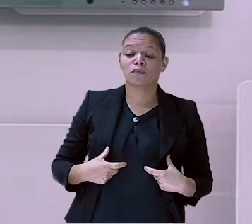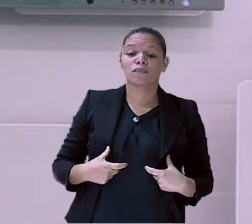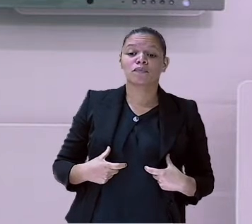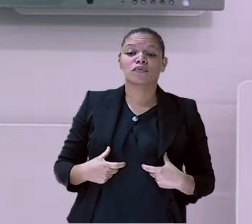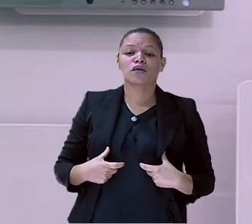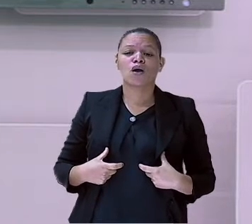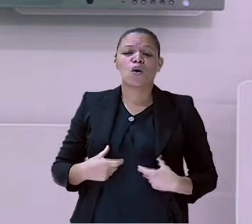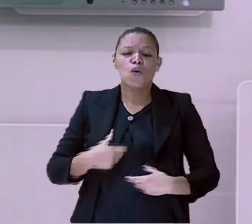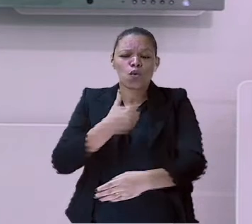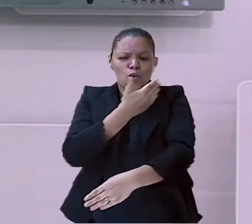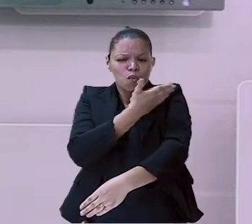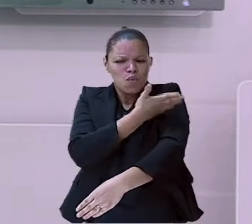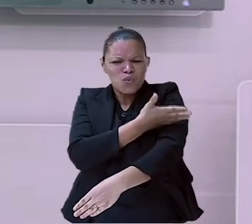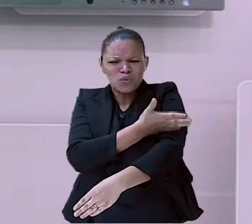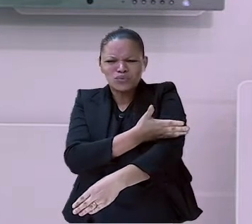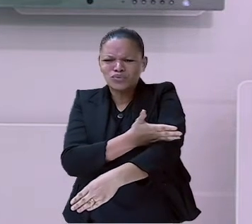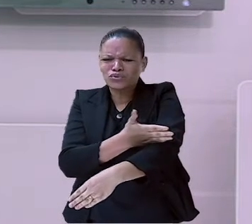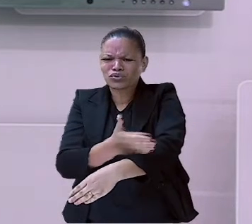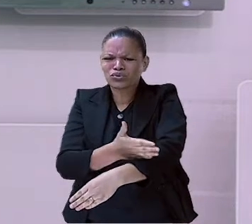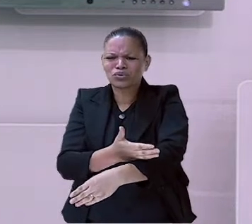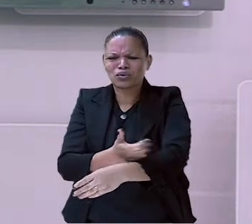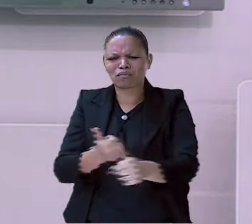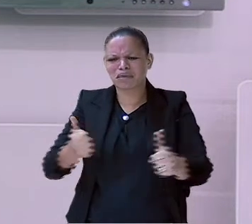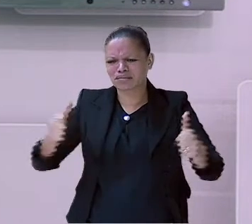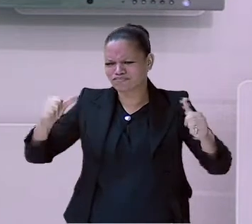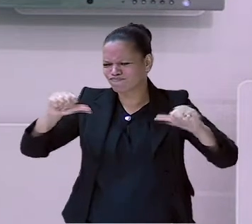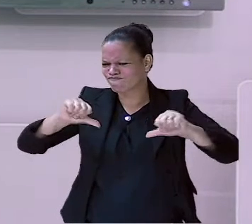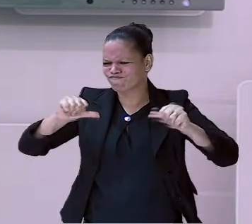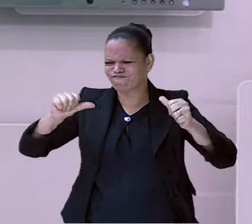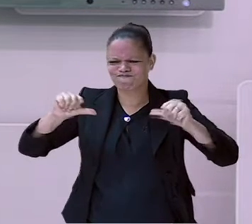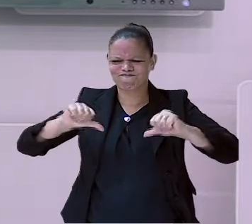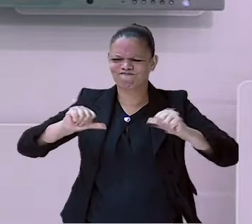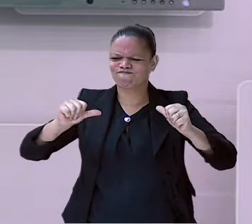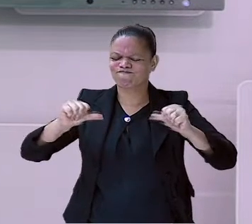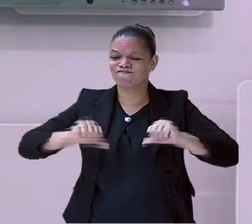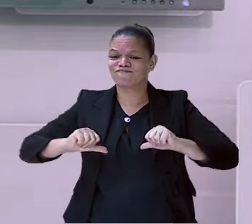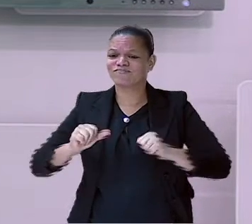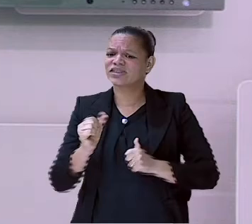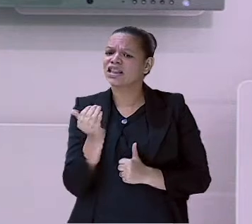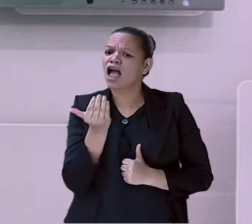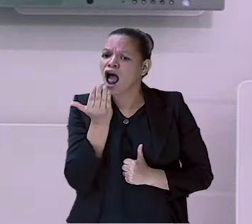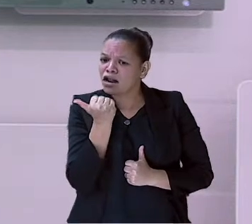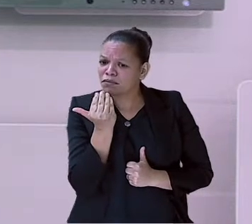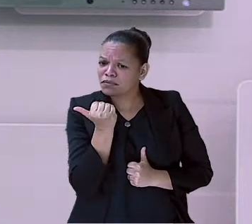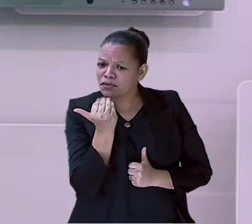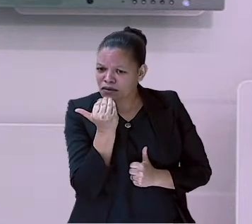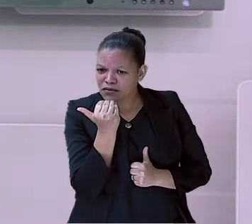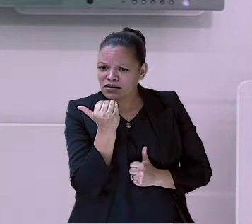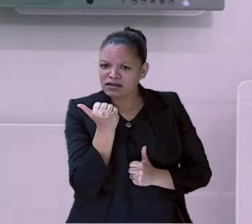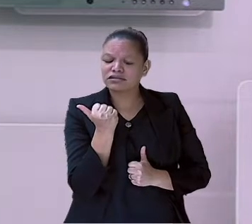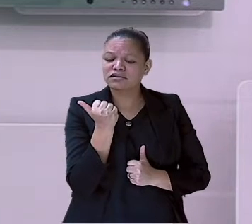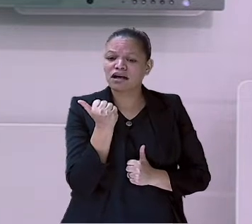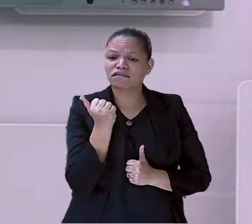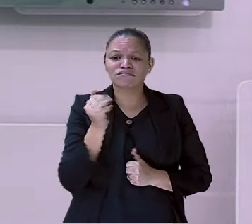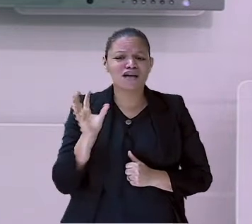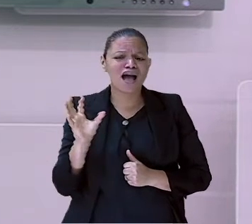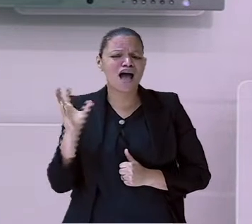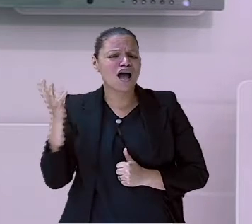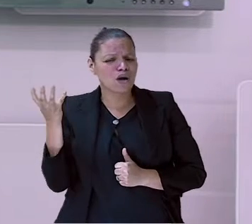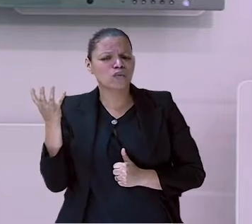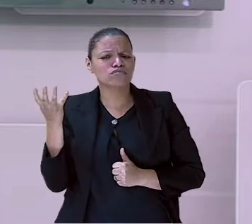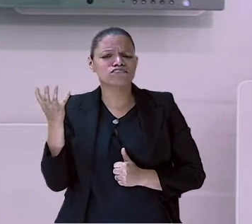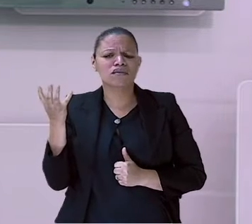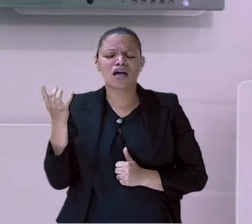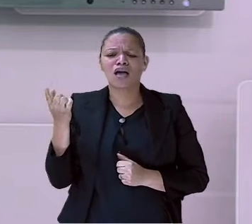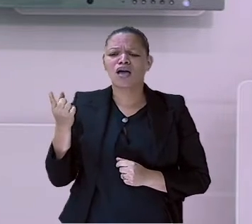hábitos irregulares na sua alimentação com muito tempo, tá? E aí ele vem